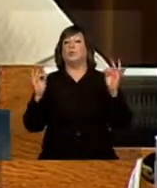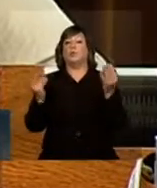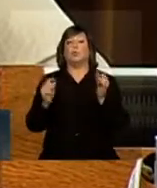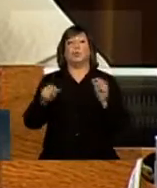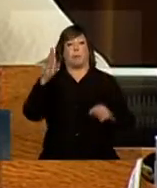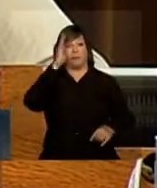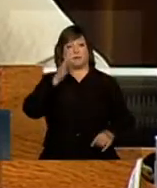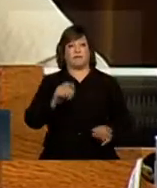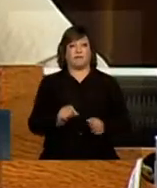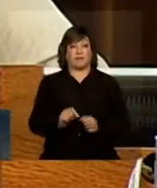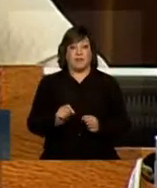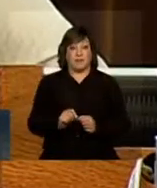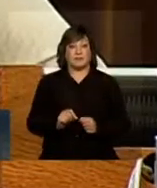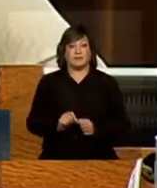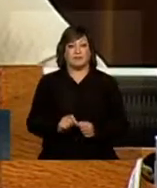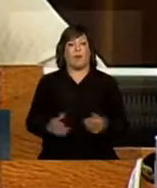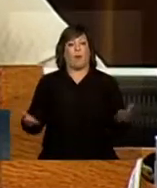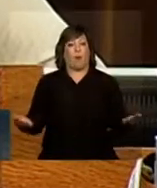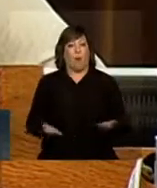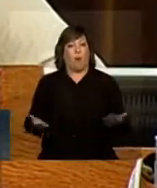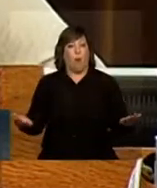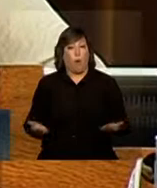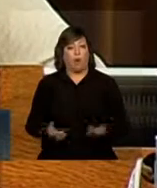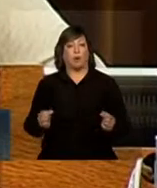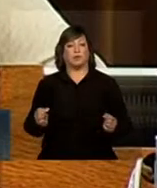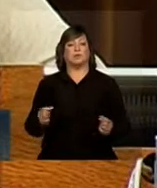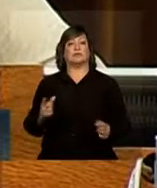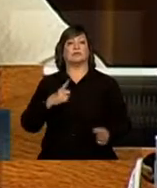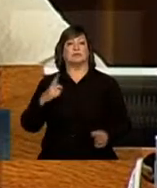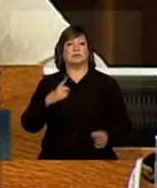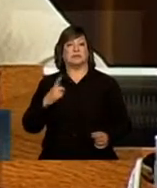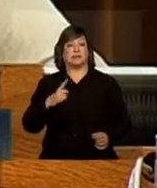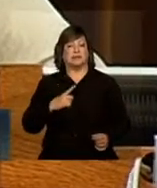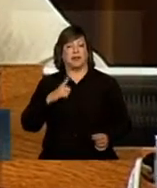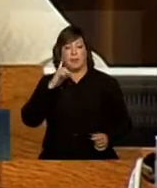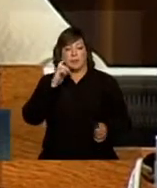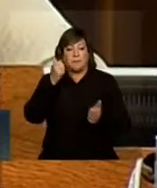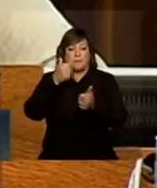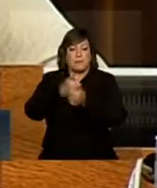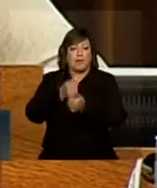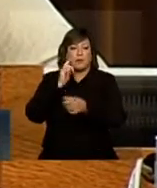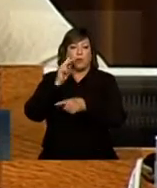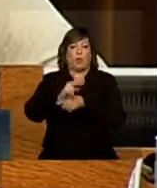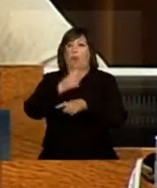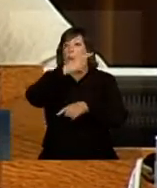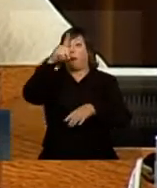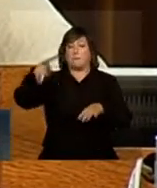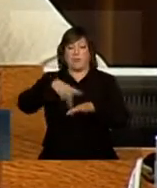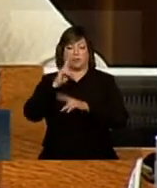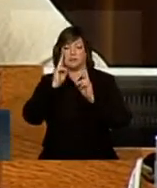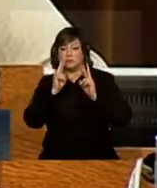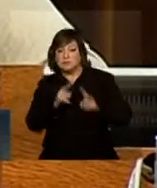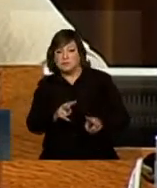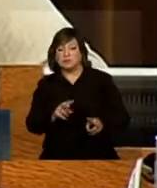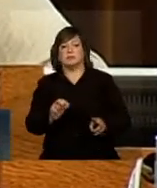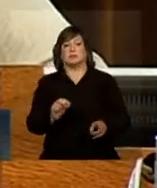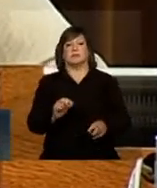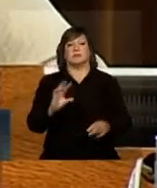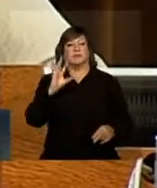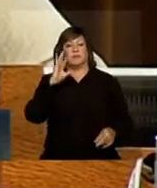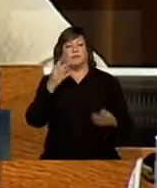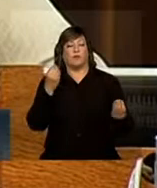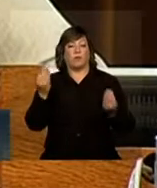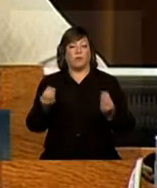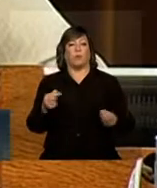o Brasil faz é hoje observado, muito de perto pelos outros países, e é claro